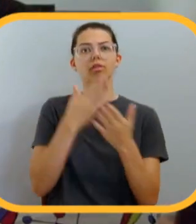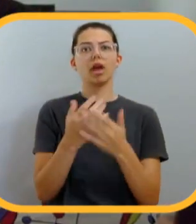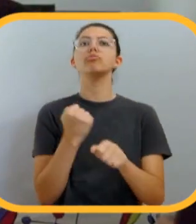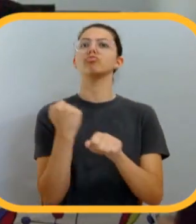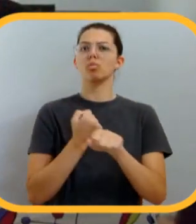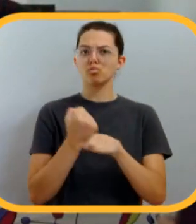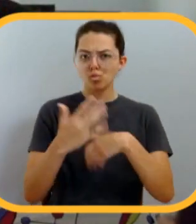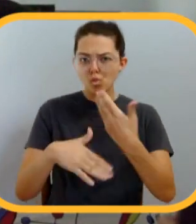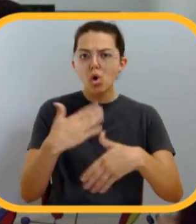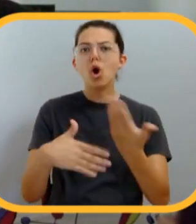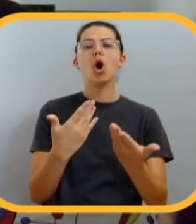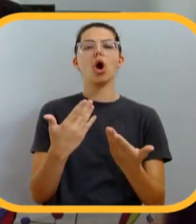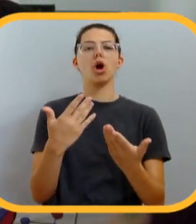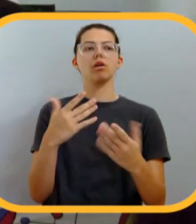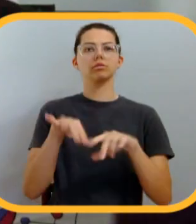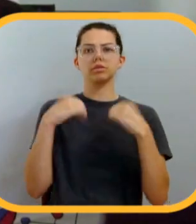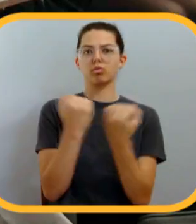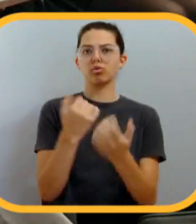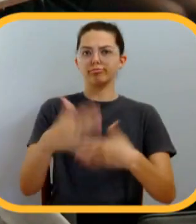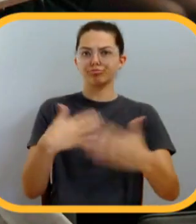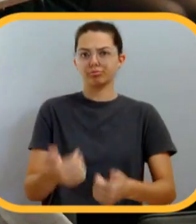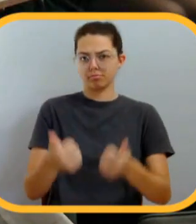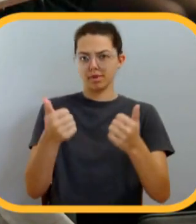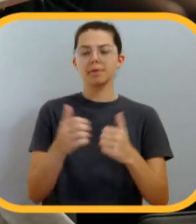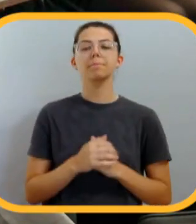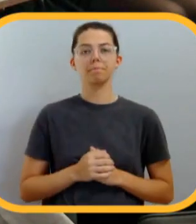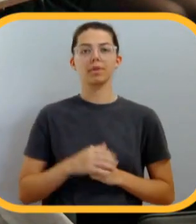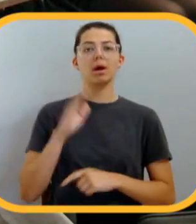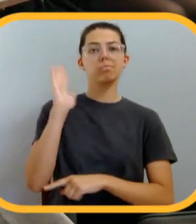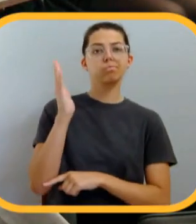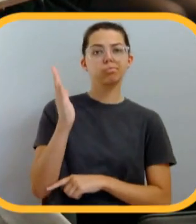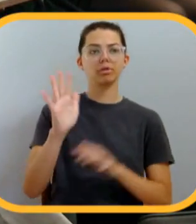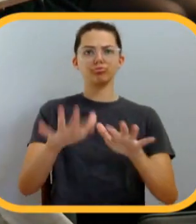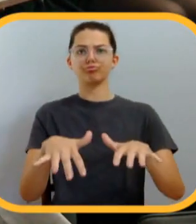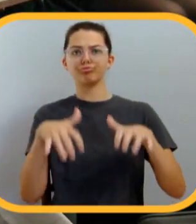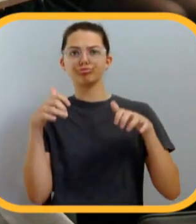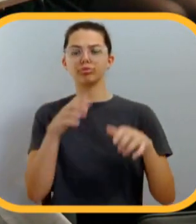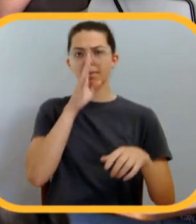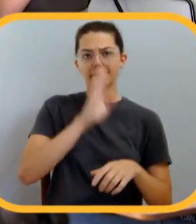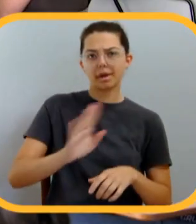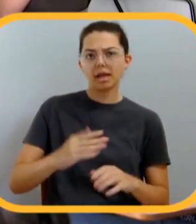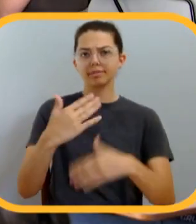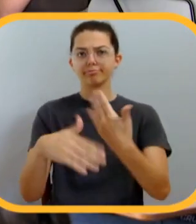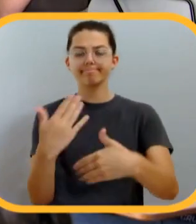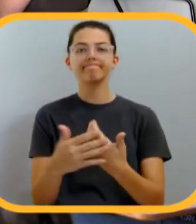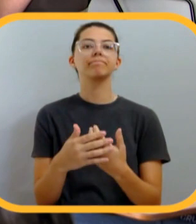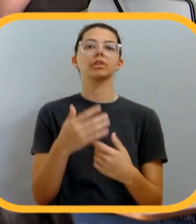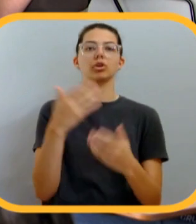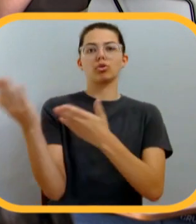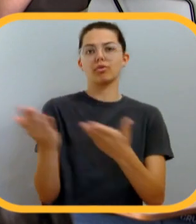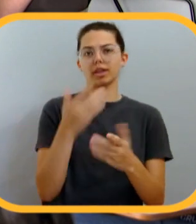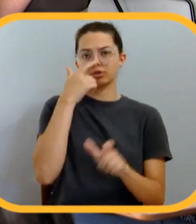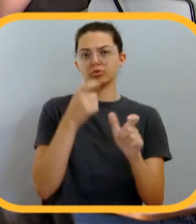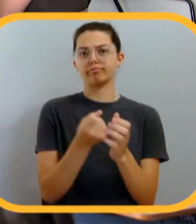o funcionamento, para a saúde da sociedade atual. Entre conferências, sessões plenárias e práticas, muitos são